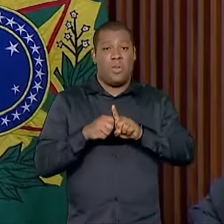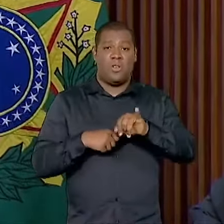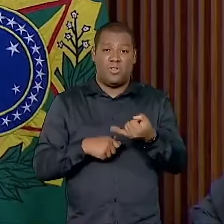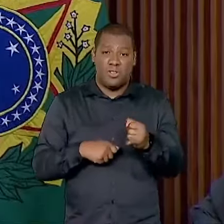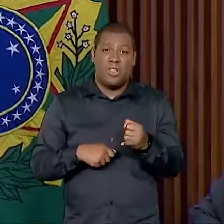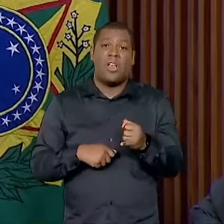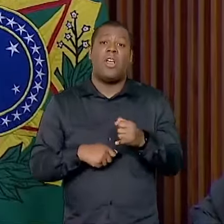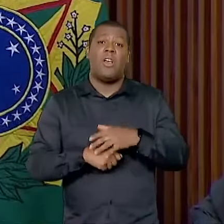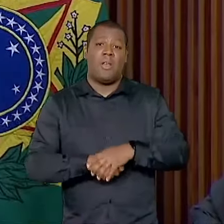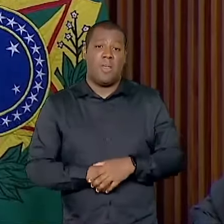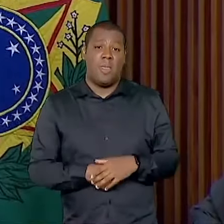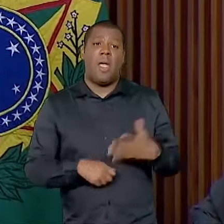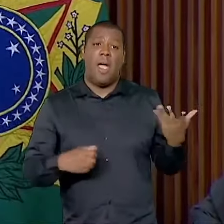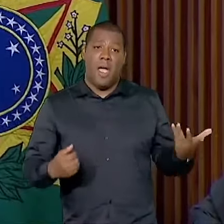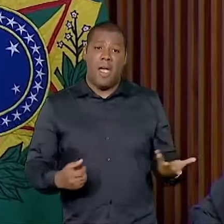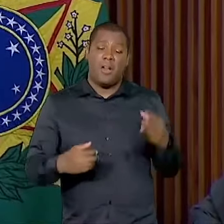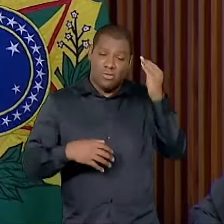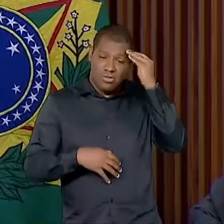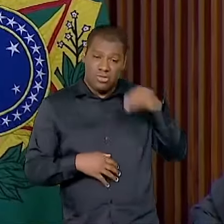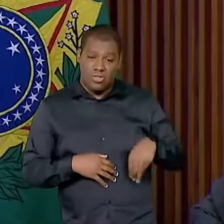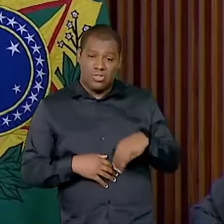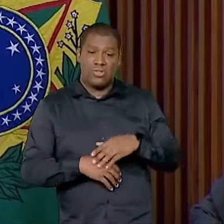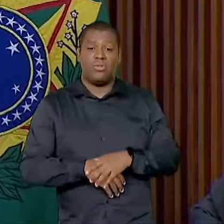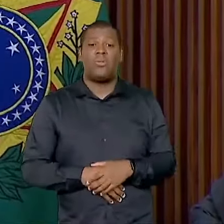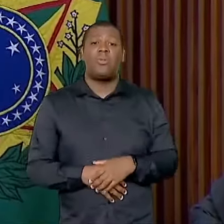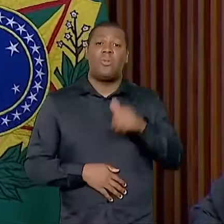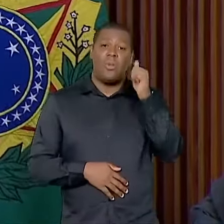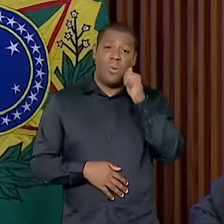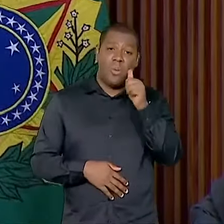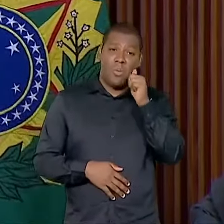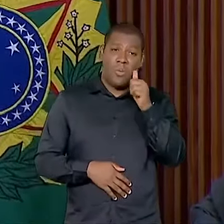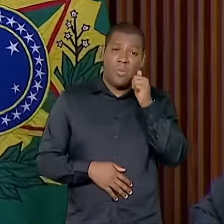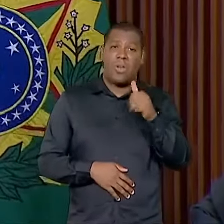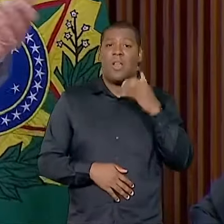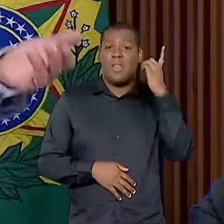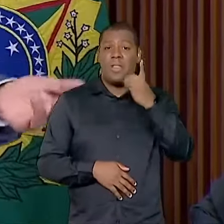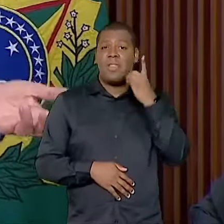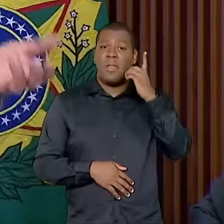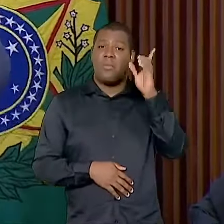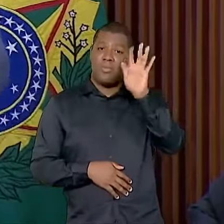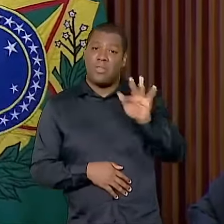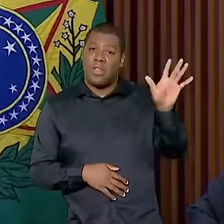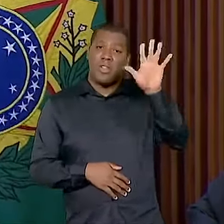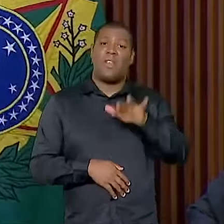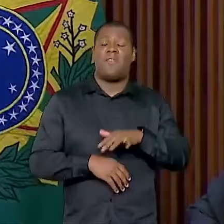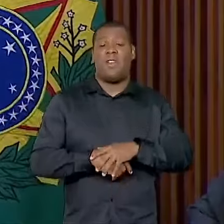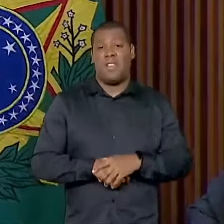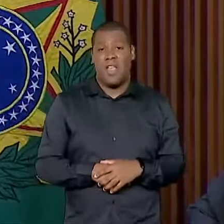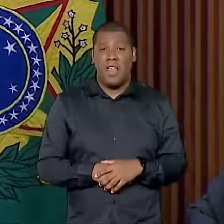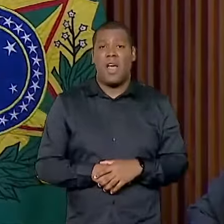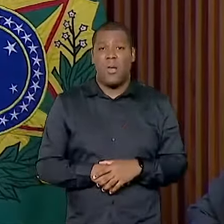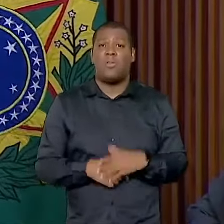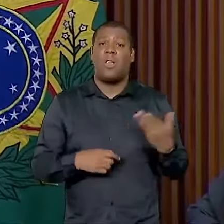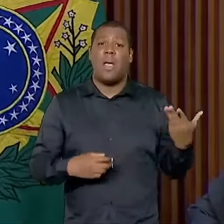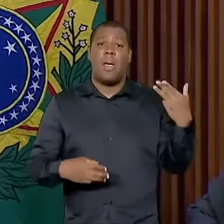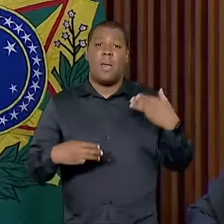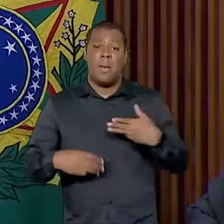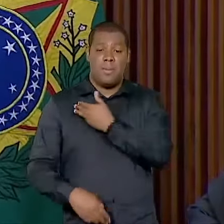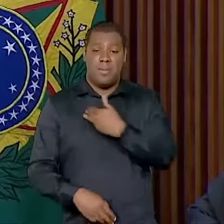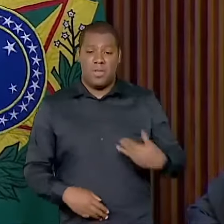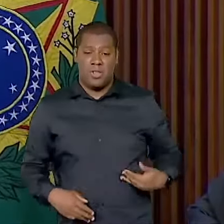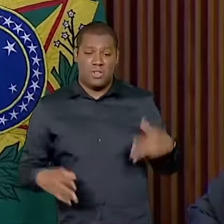deputada federal, que era ministra do Turismo, que trocou de partido e, portanto, ela foi obrigada a sair porque trocou de partido. E